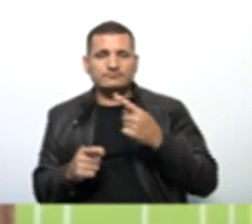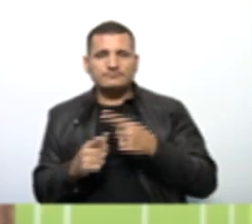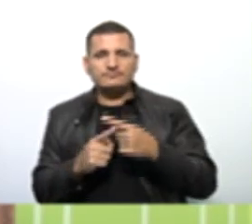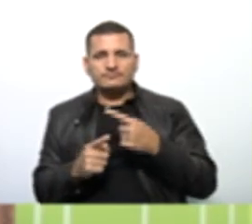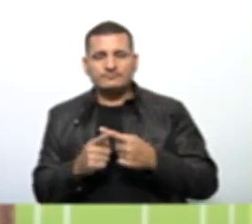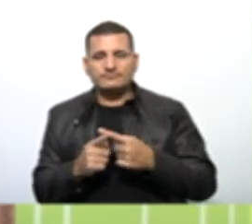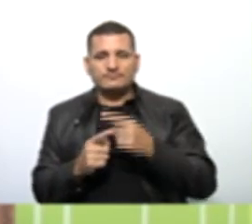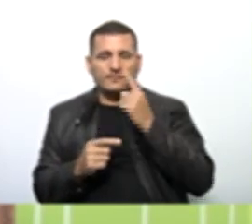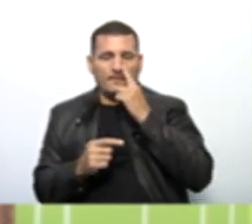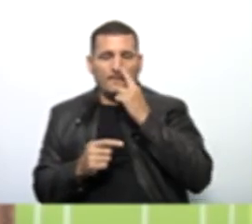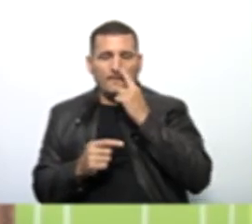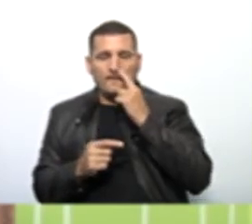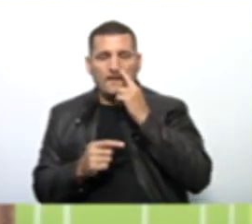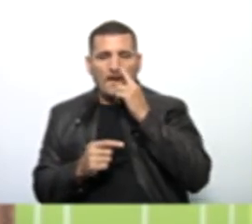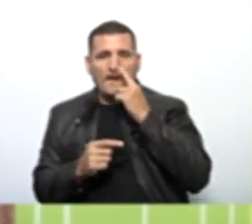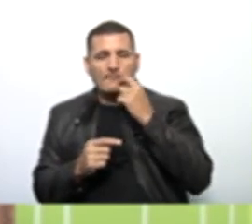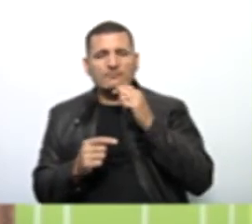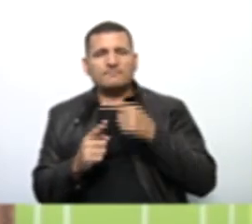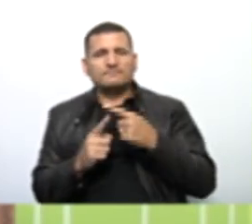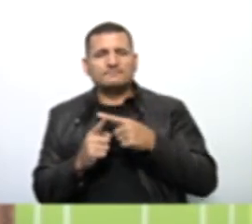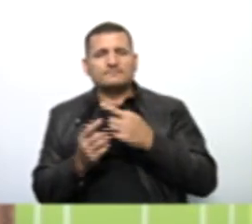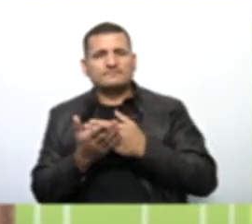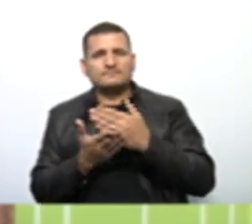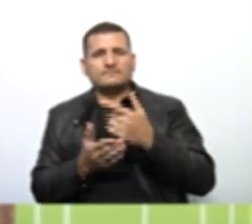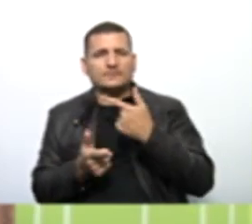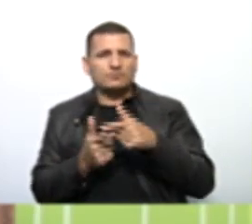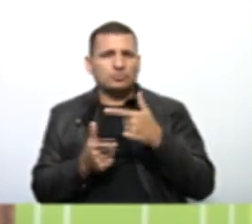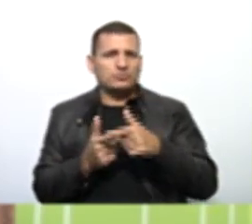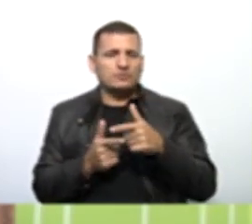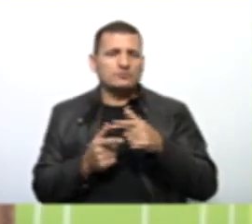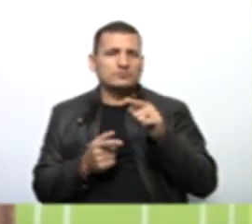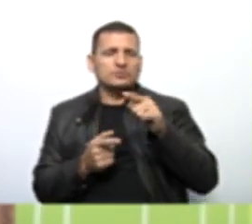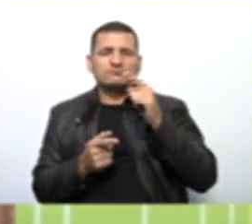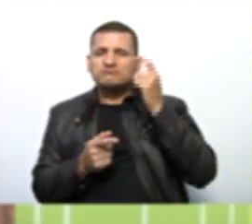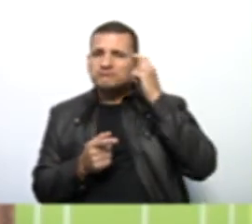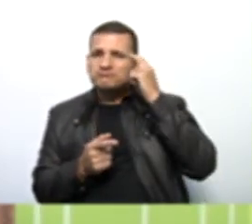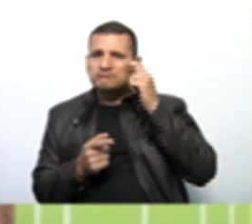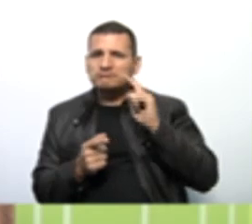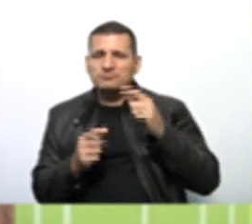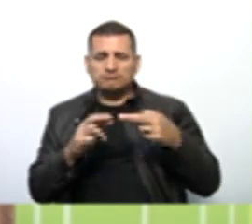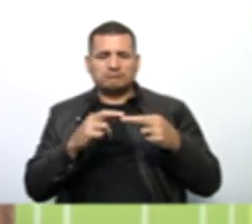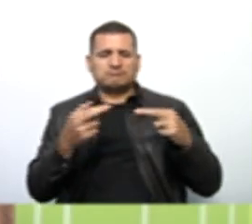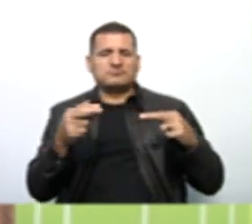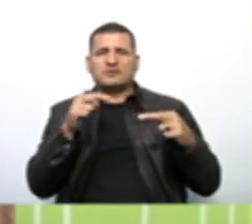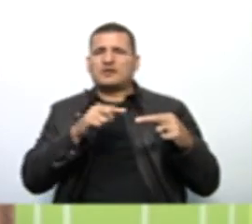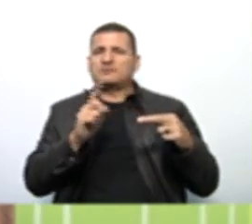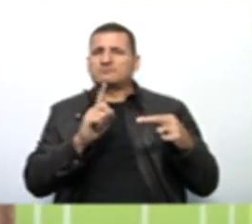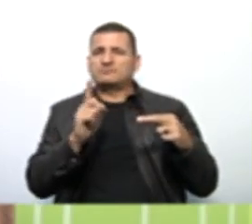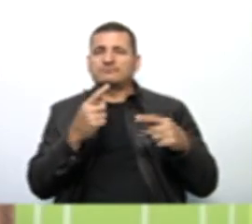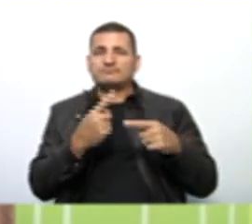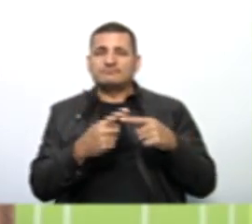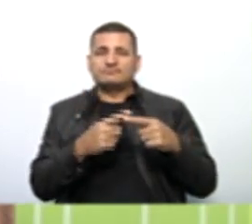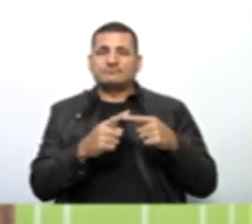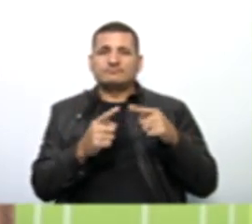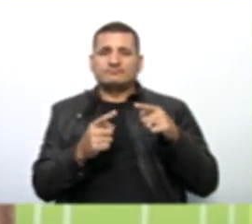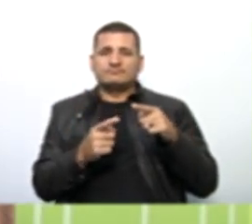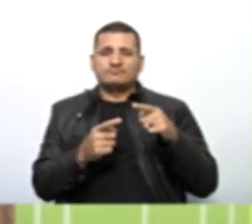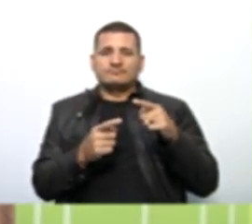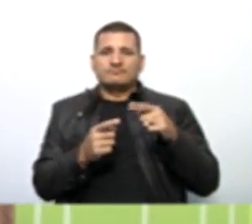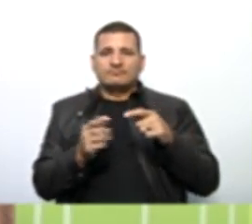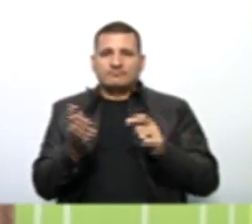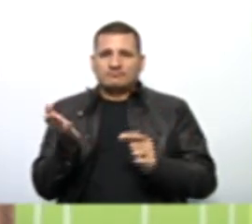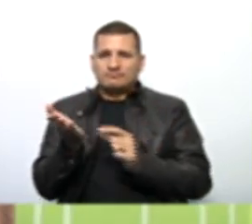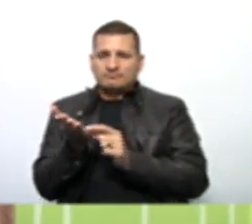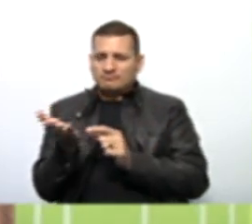acontece quando cria começa a dar problema você não vai nem imaginar que é o cabo porque você vai olhar aponta os